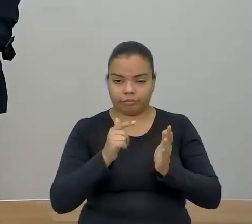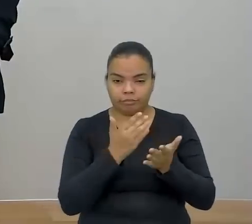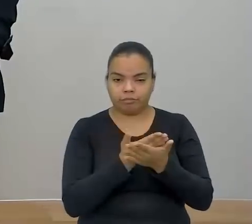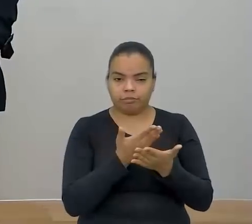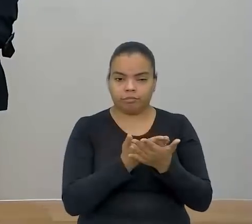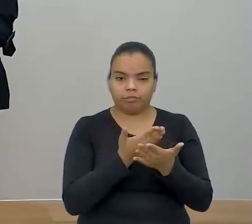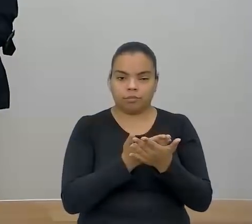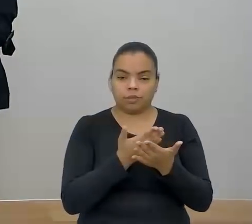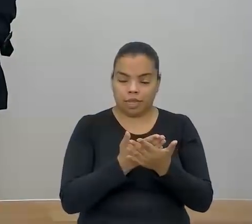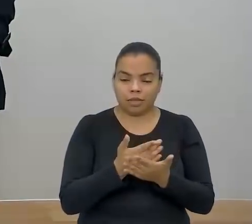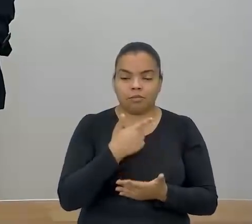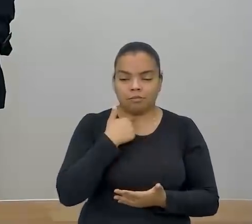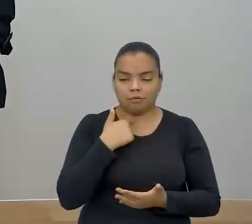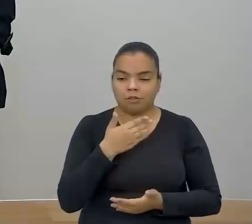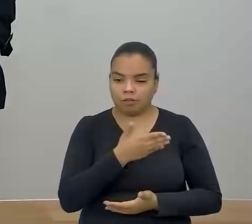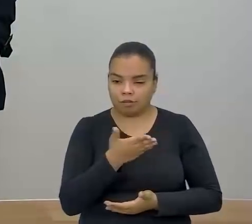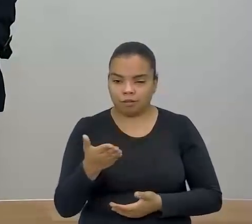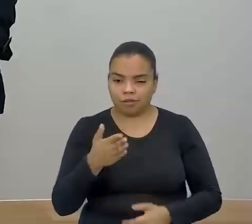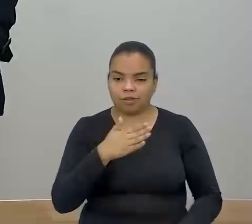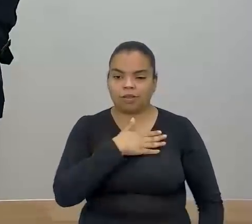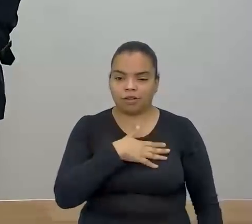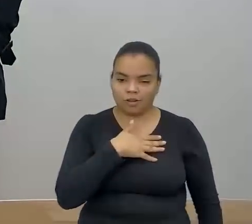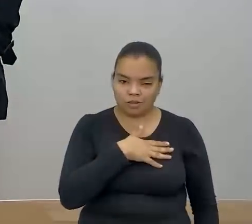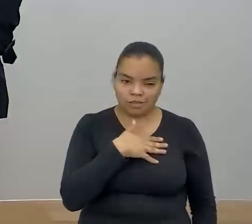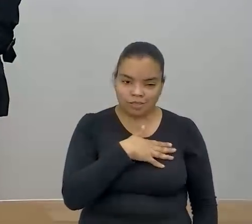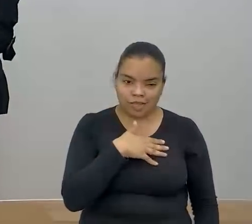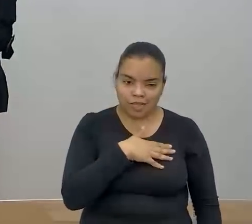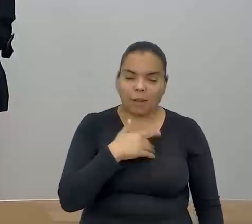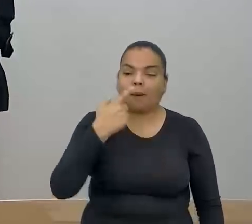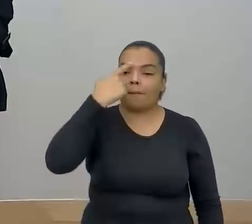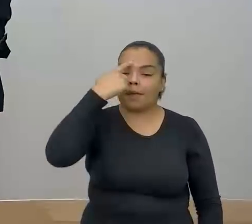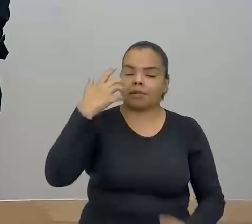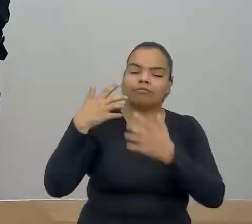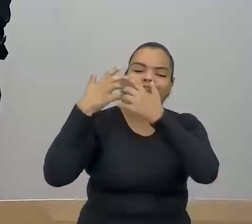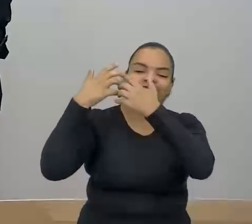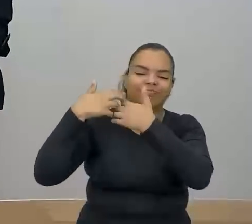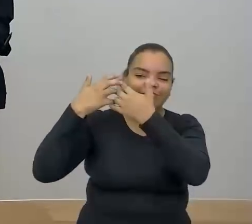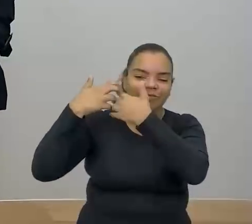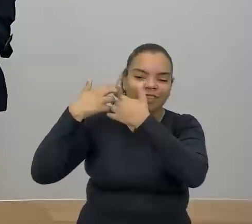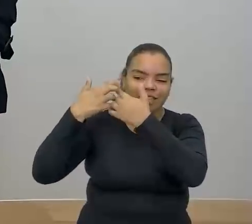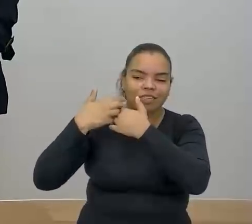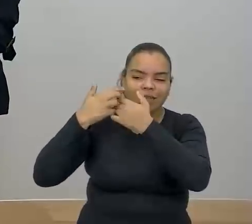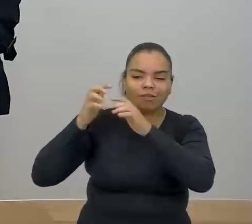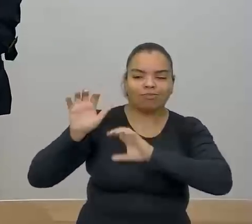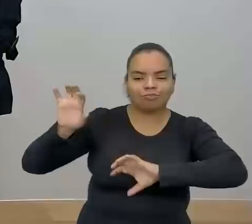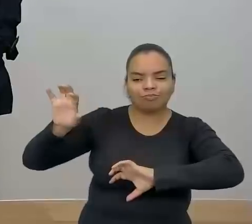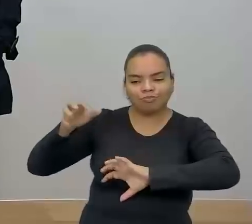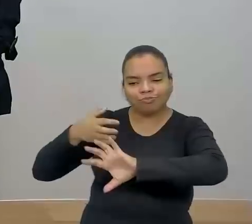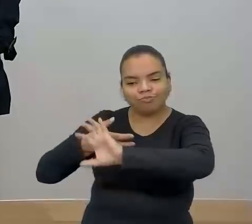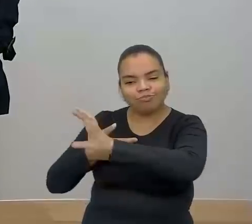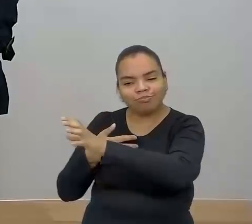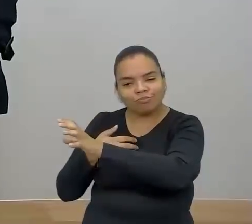tenham gostado desse movimento que a gente propôs aqui para pensar sobre a empatia, que tenhamos